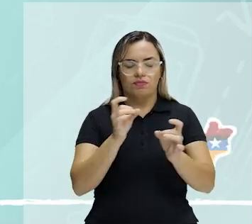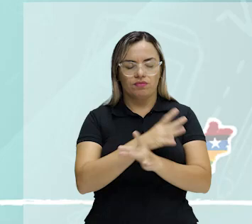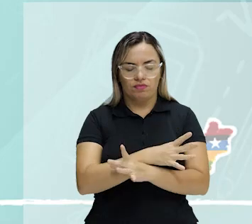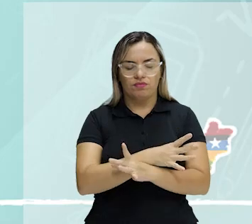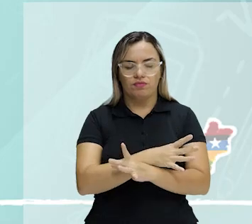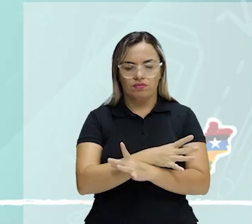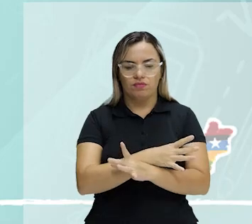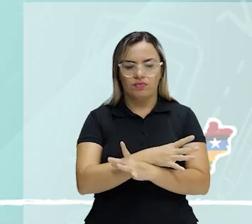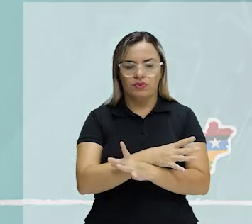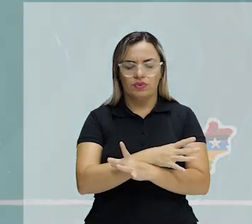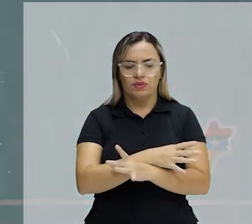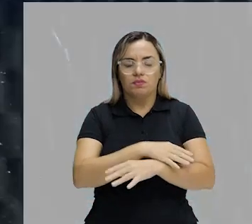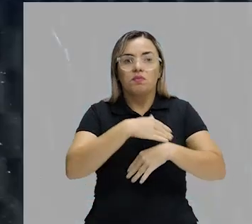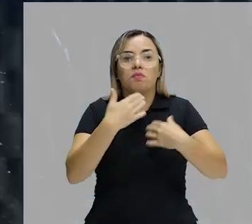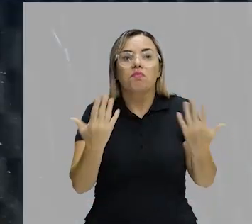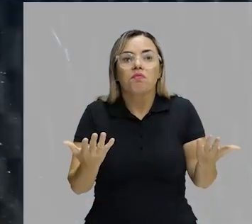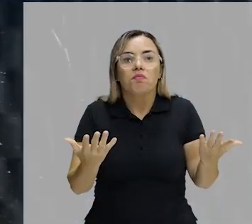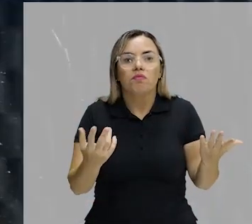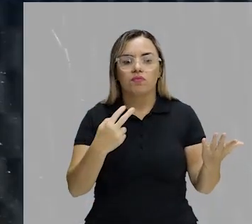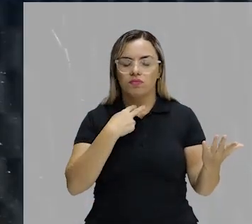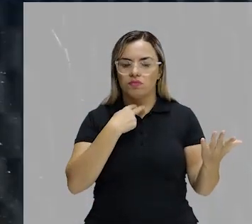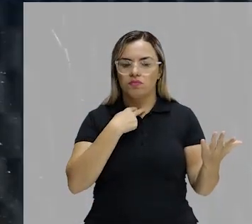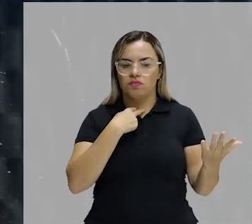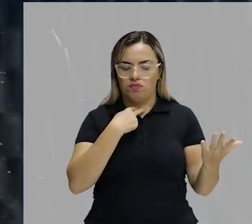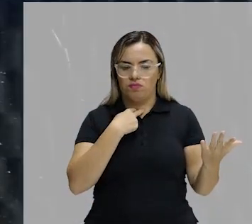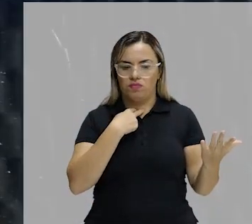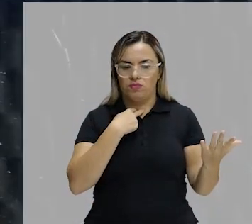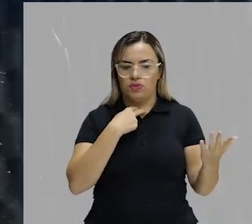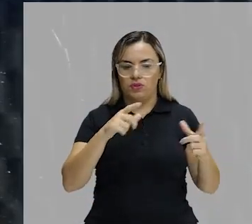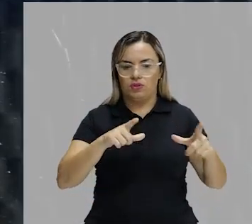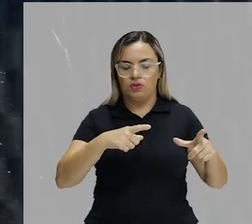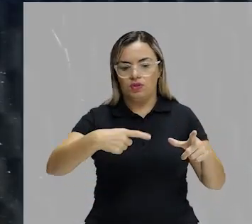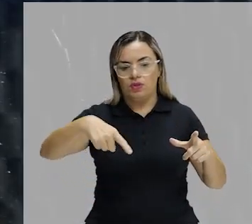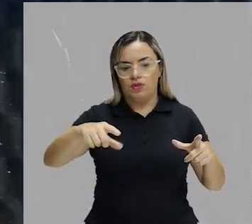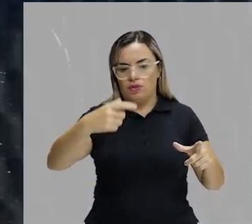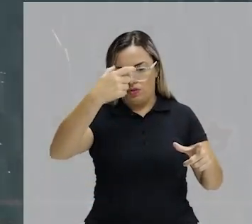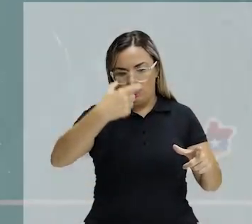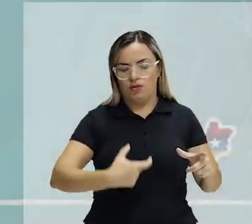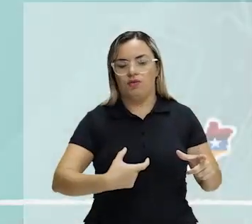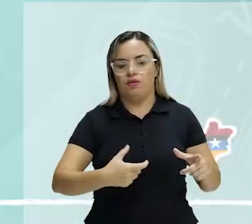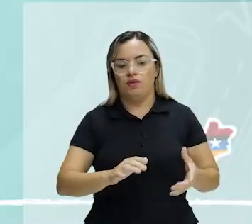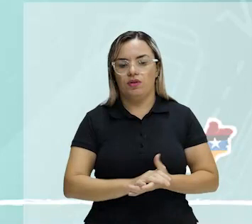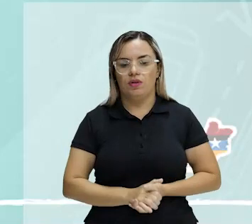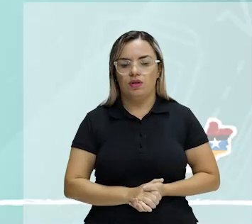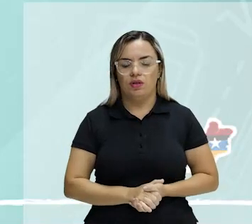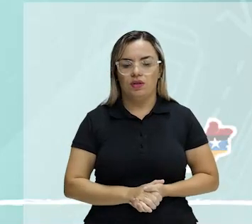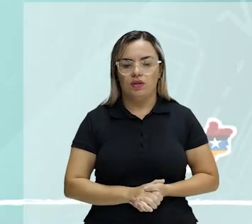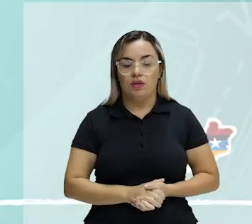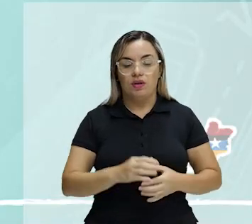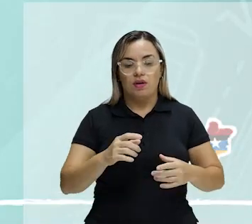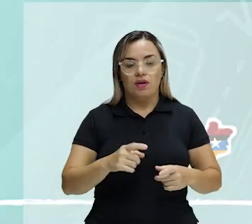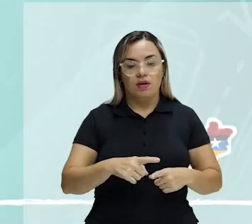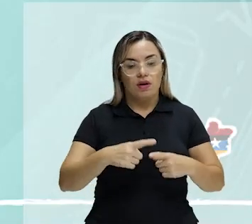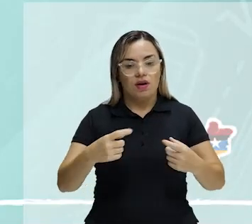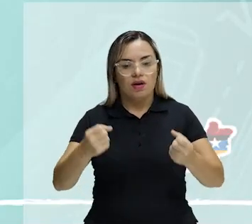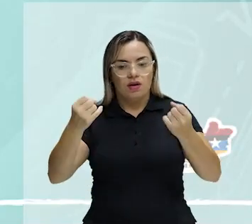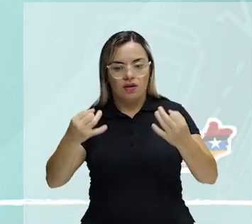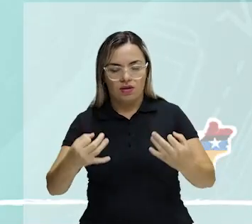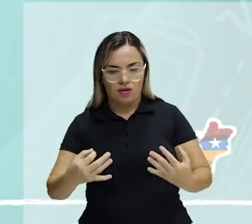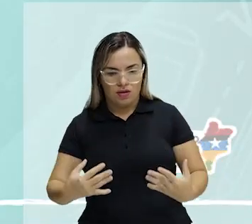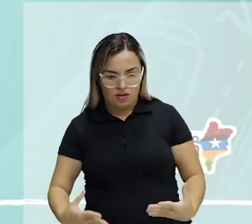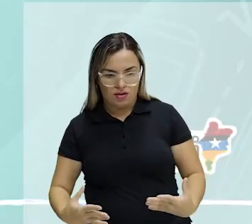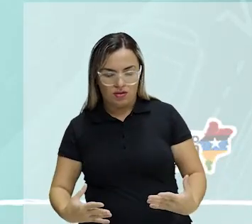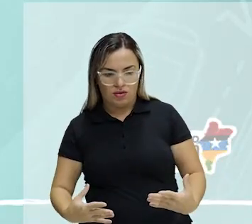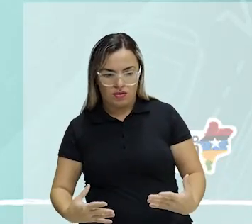Quem que não pôde comparecer ao trabalho? Eu não pude comparecer ao trabalho. Outra oração. Apresentei a devida justificativa.